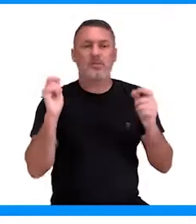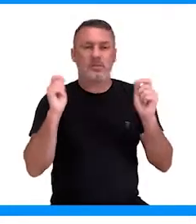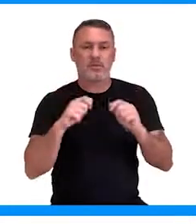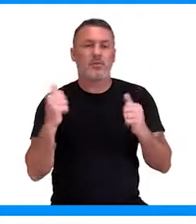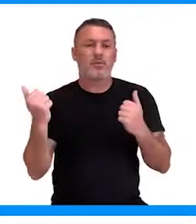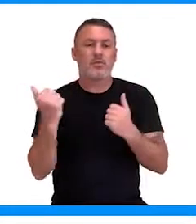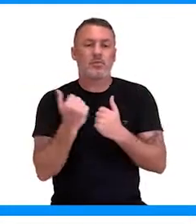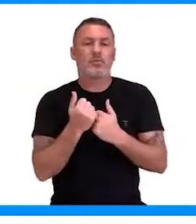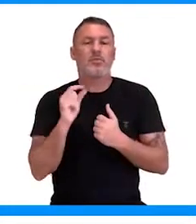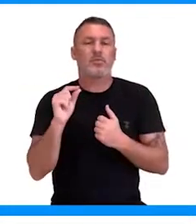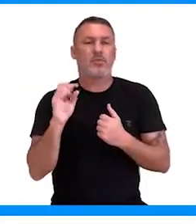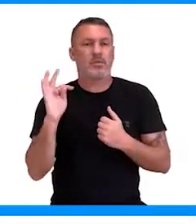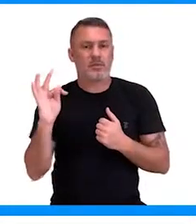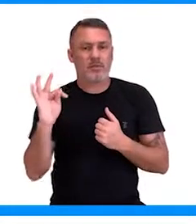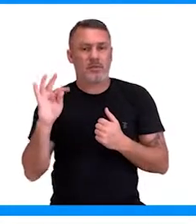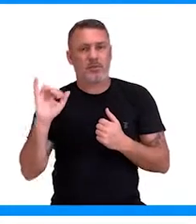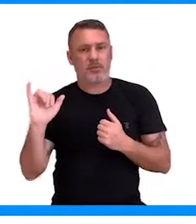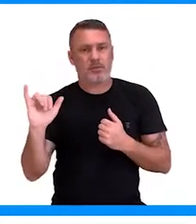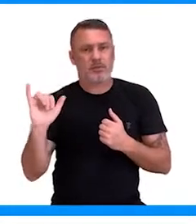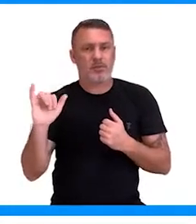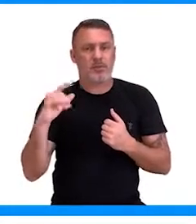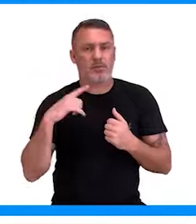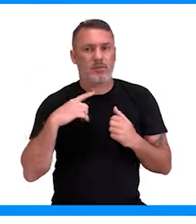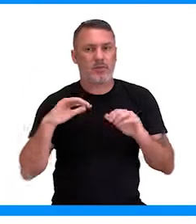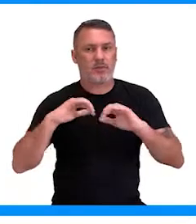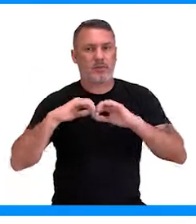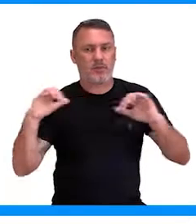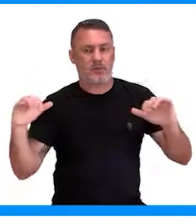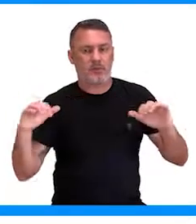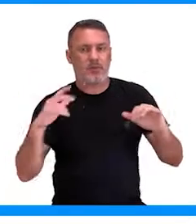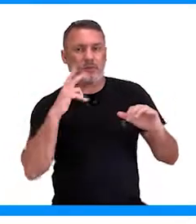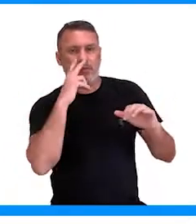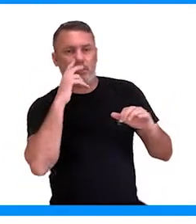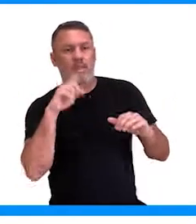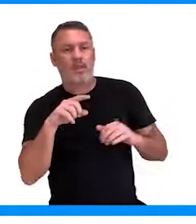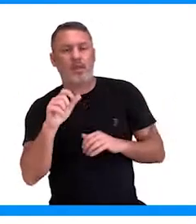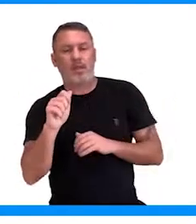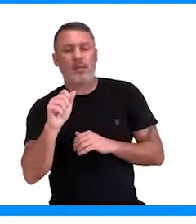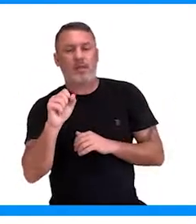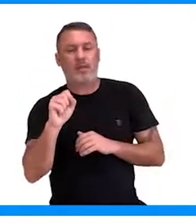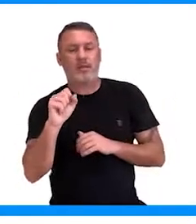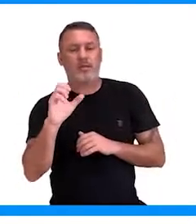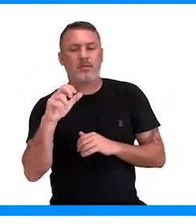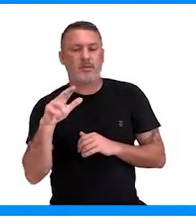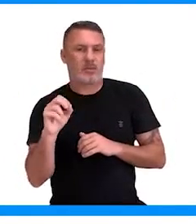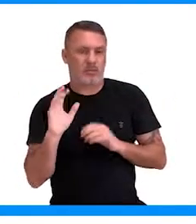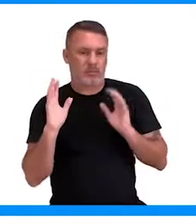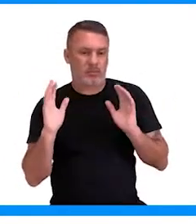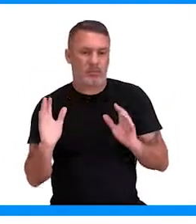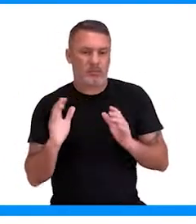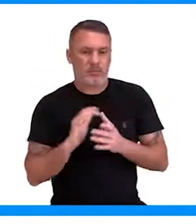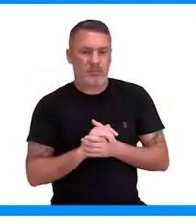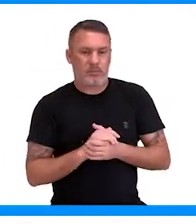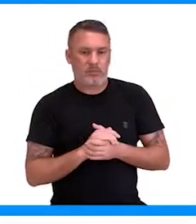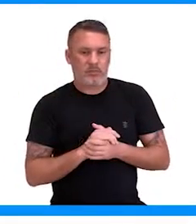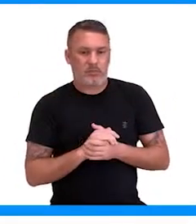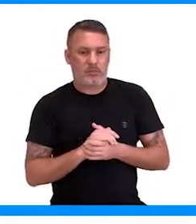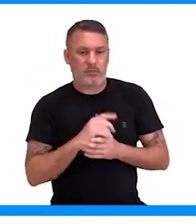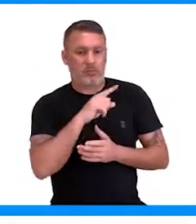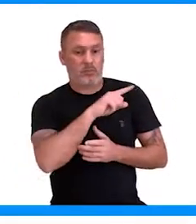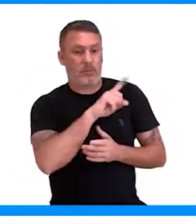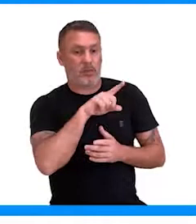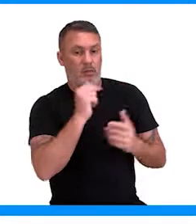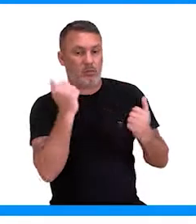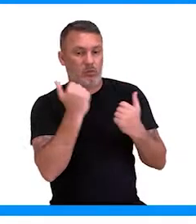relação, vamos substituir o termo y que está longe do ângulo, então está acenando, né? Então vai ficar esse camarada aqui,